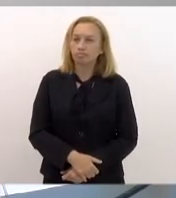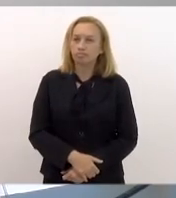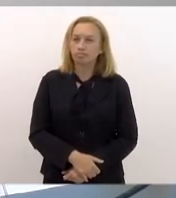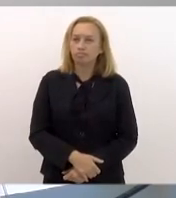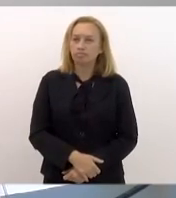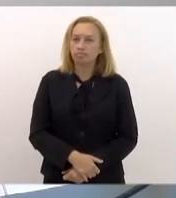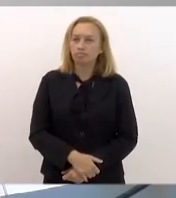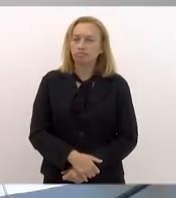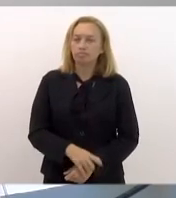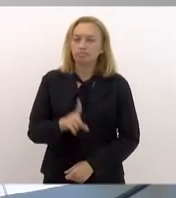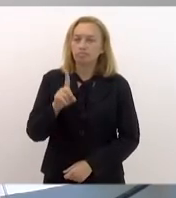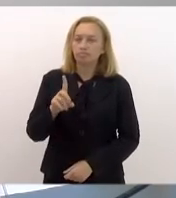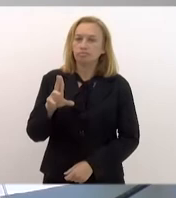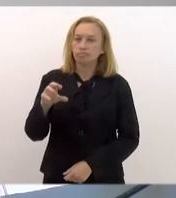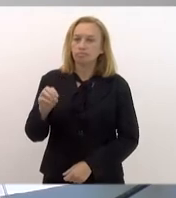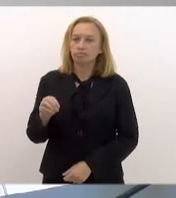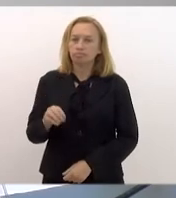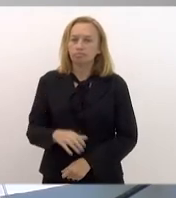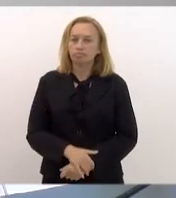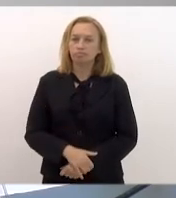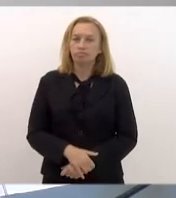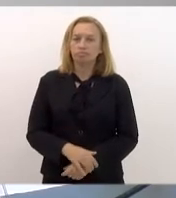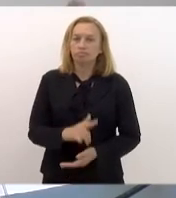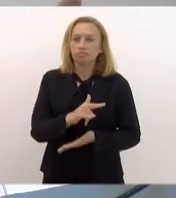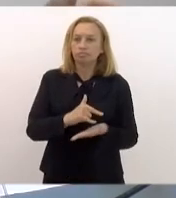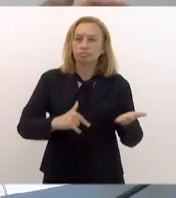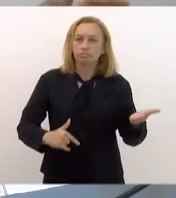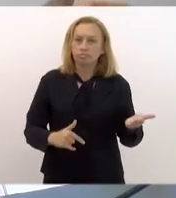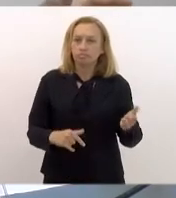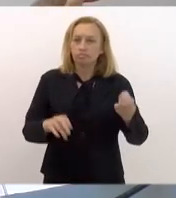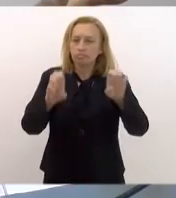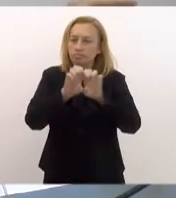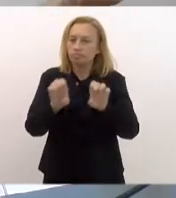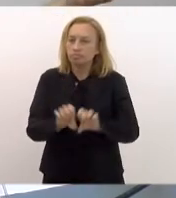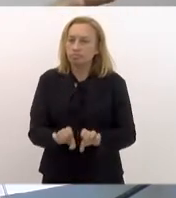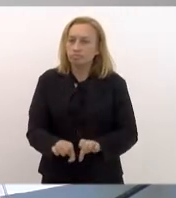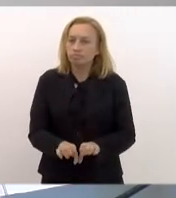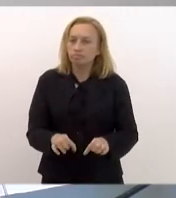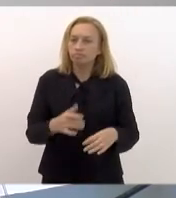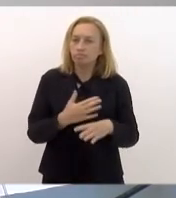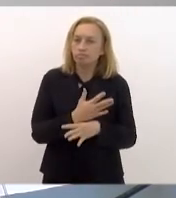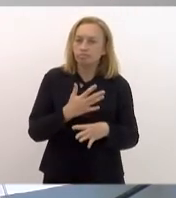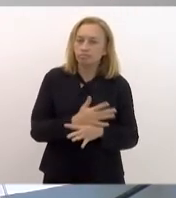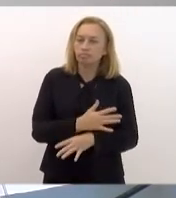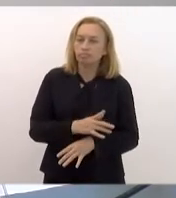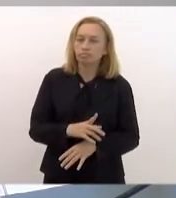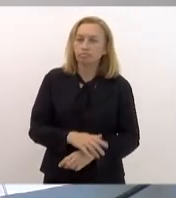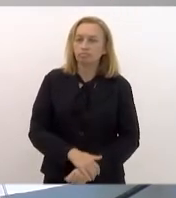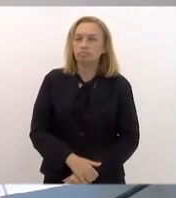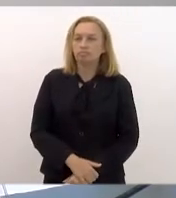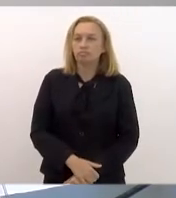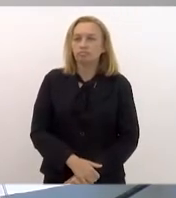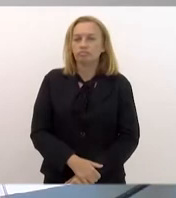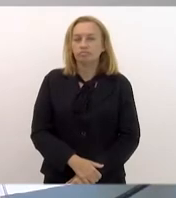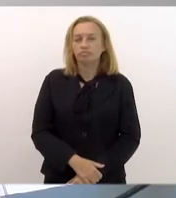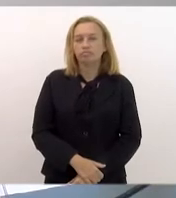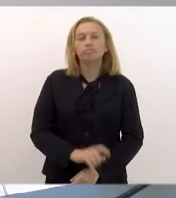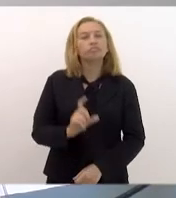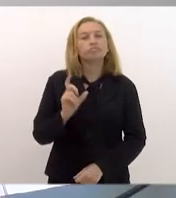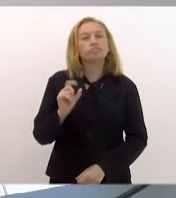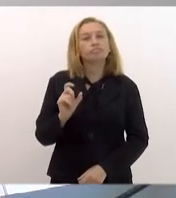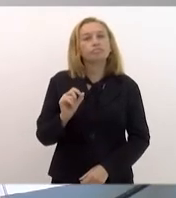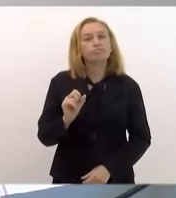de DEUA, Documento de Estruturação Urbanística, etc. E o que, que dizia